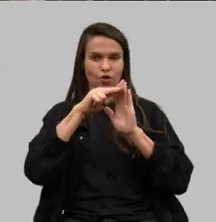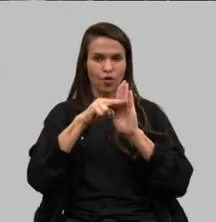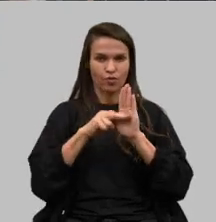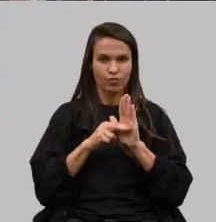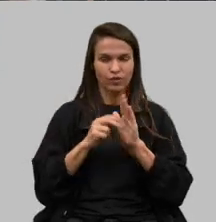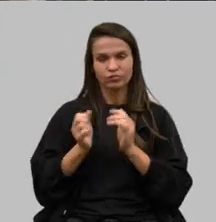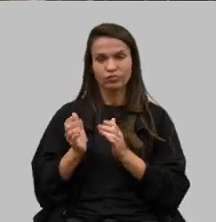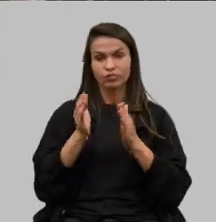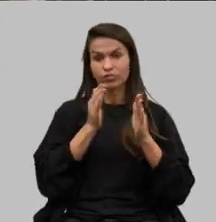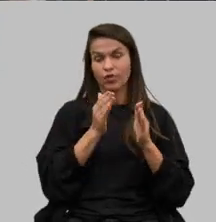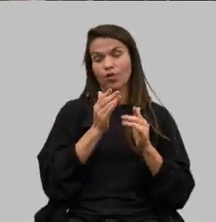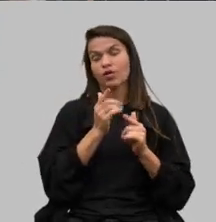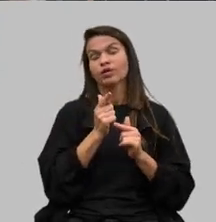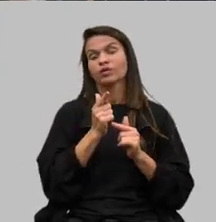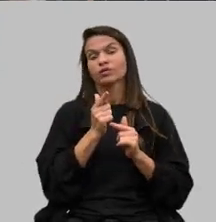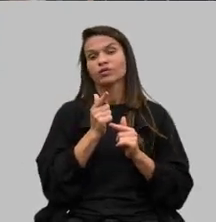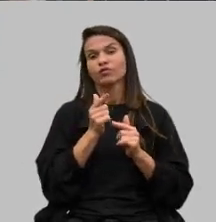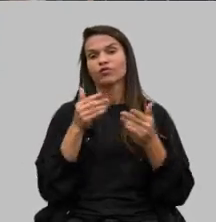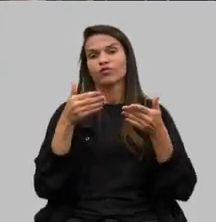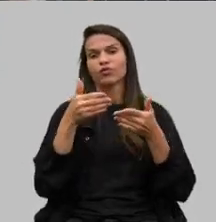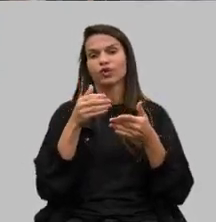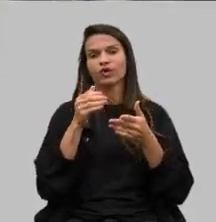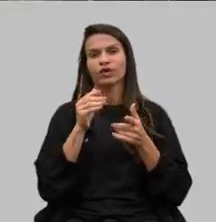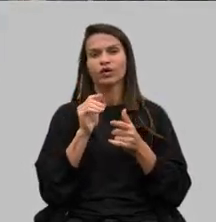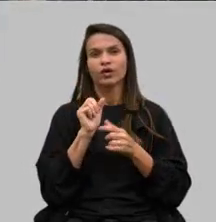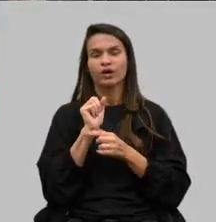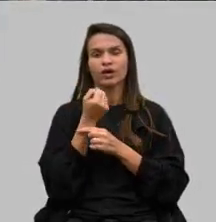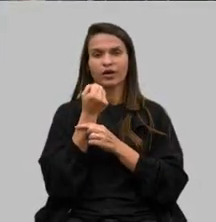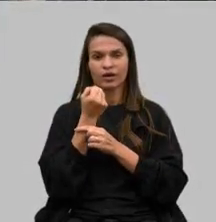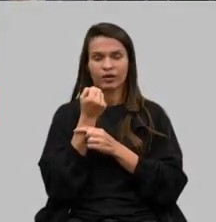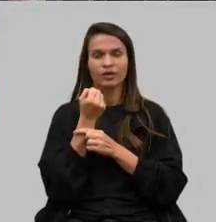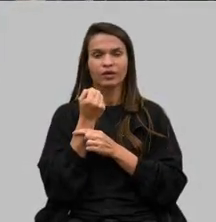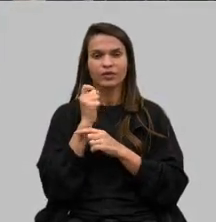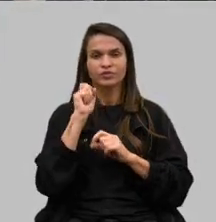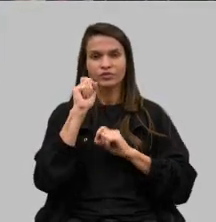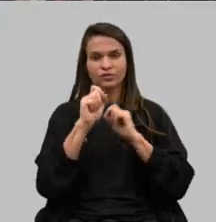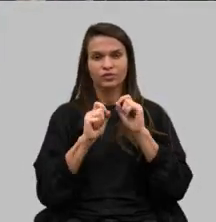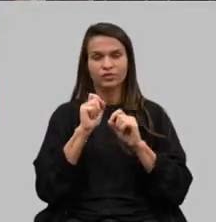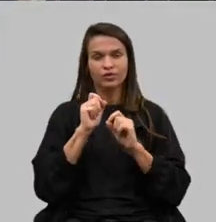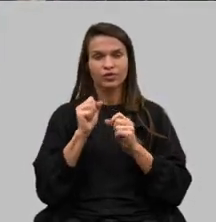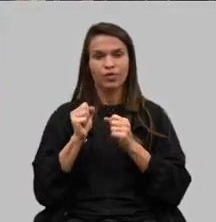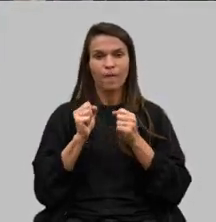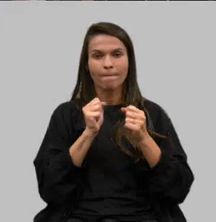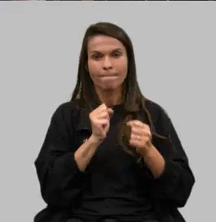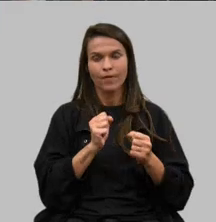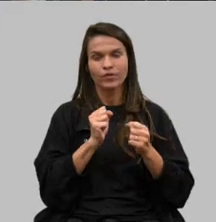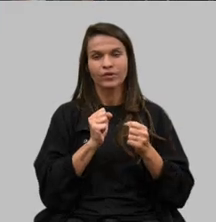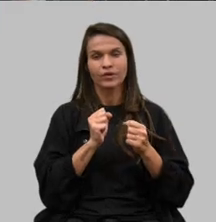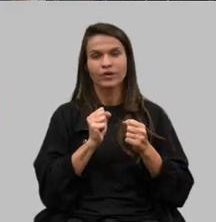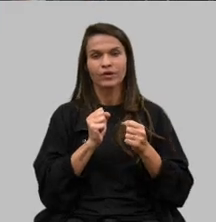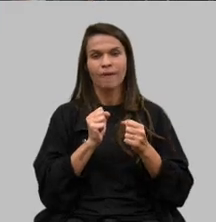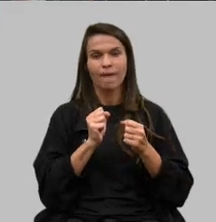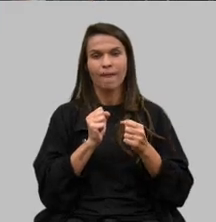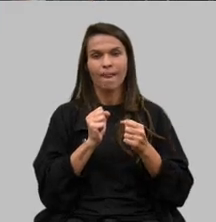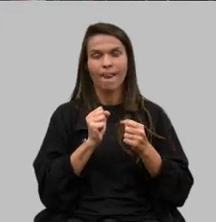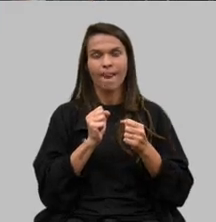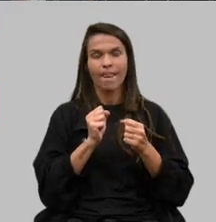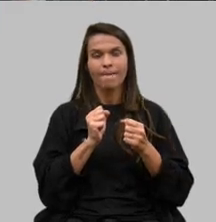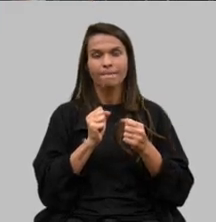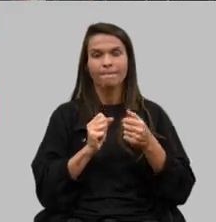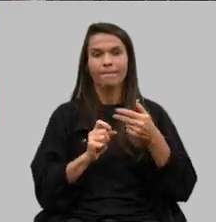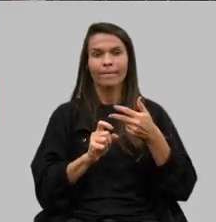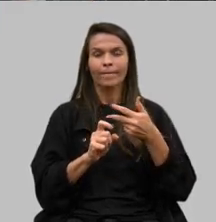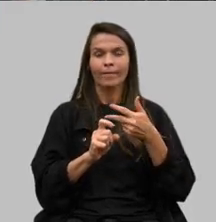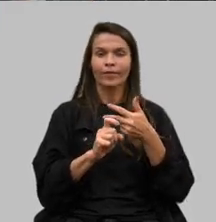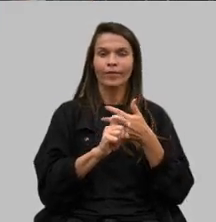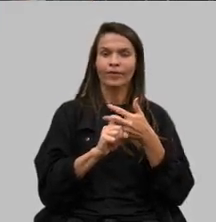auge eh da grande prepotência eh que o poder público tem alega que nenhum Cidadão